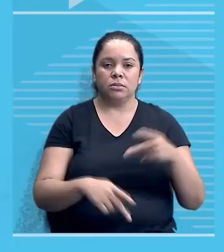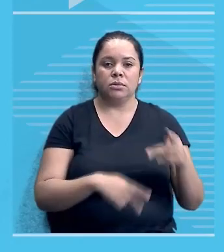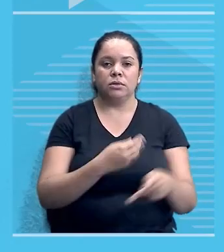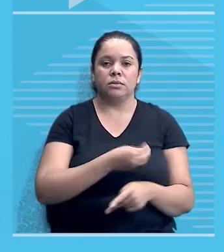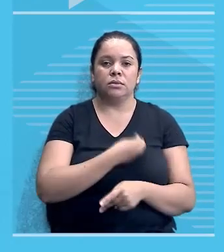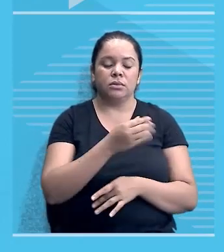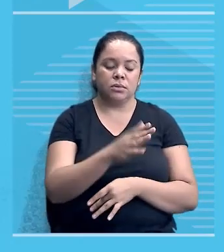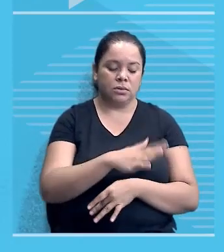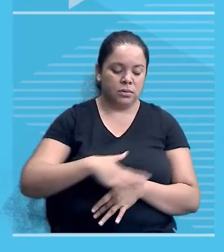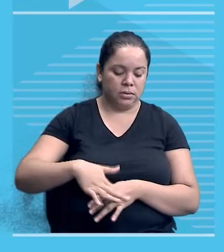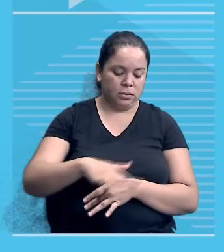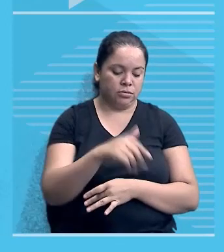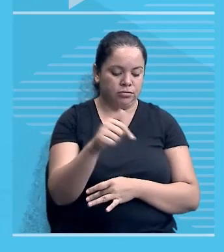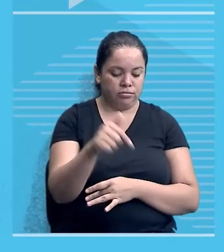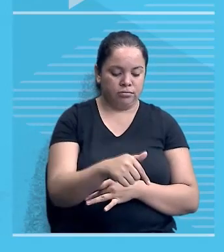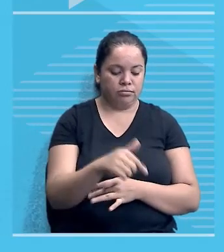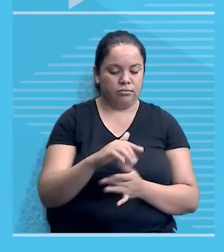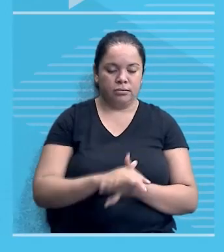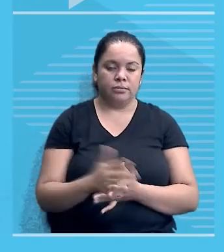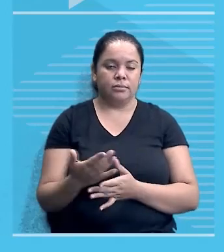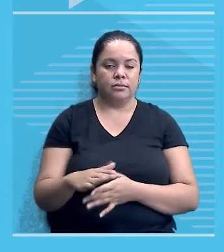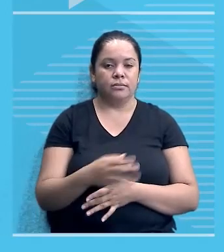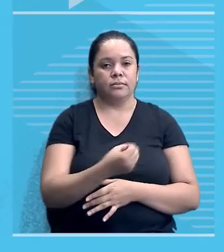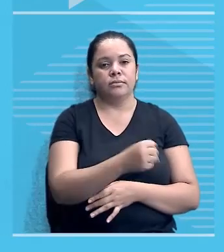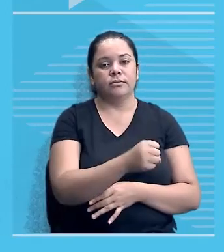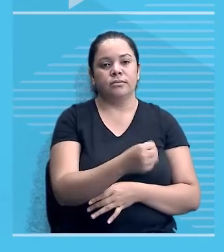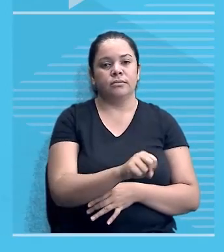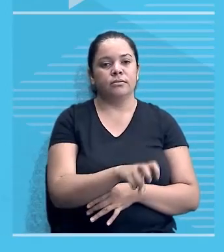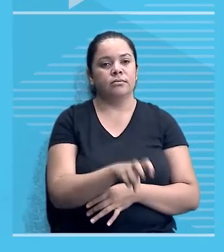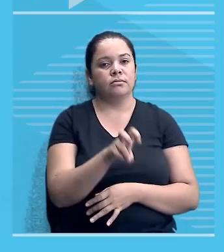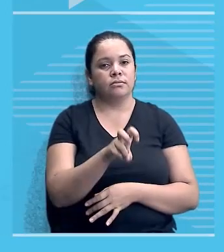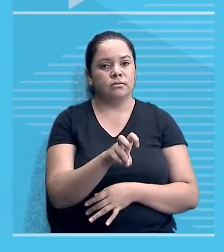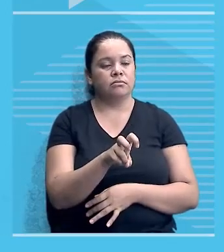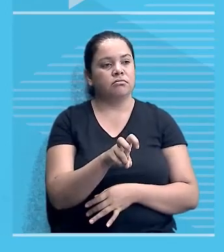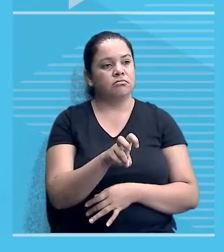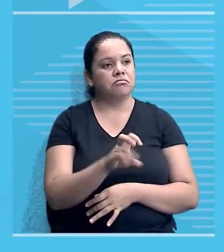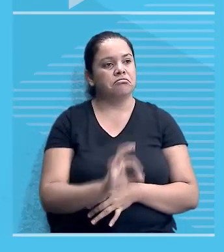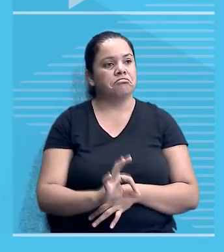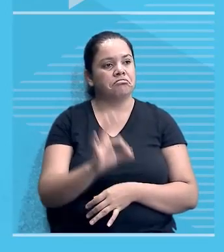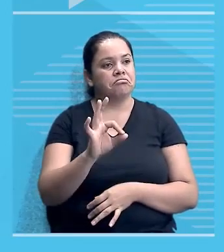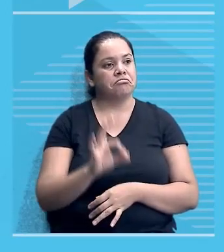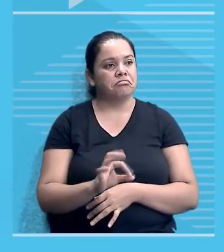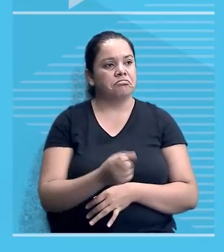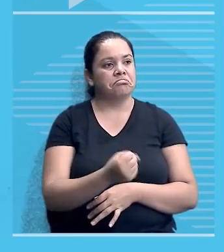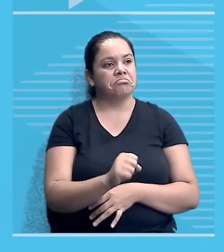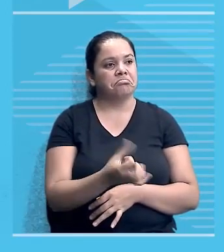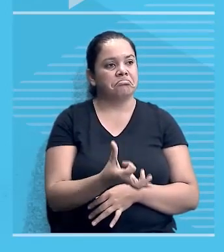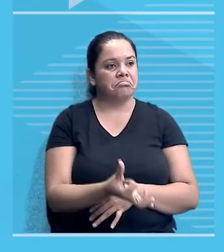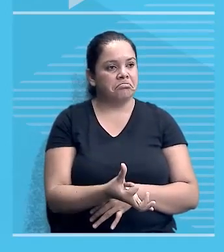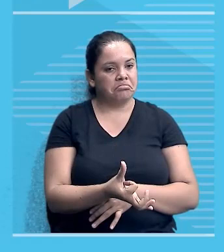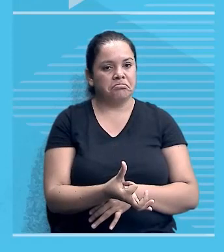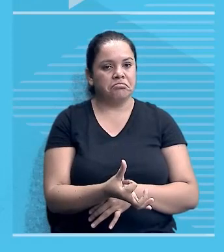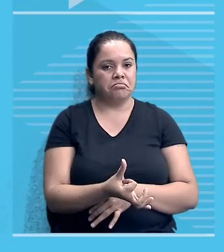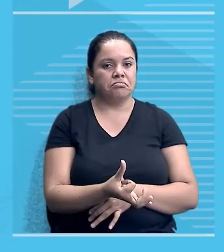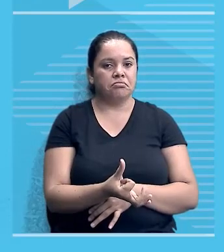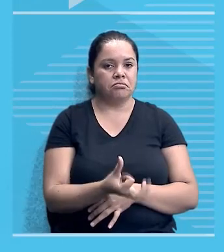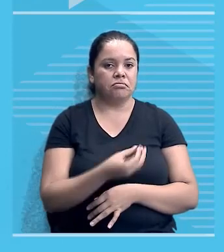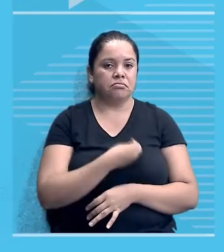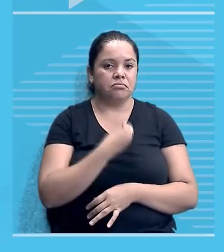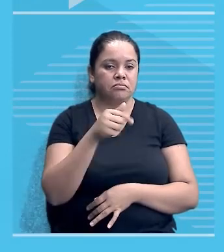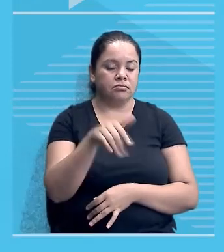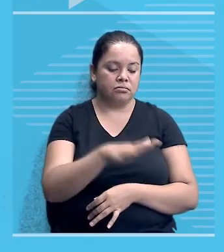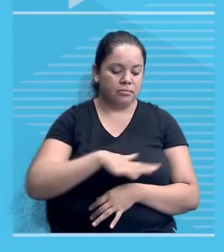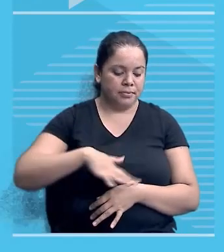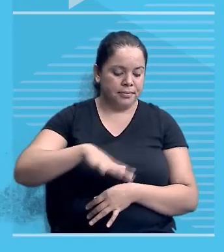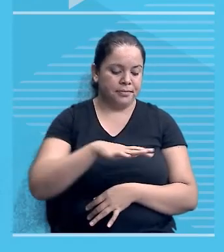são cerca aí de 85 86% da população vivendo na área urbana são